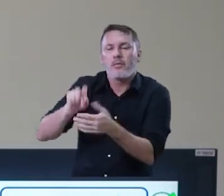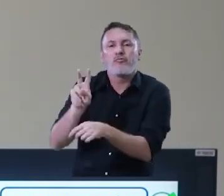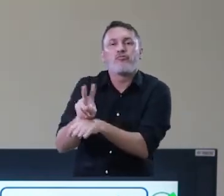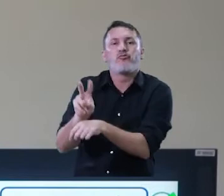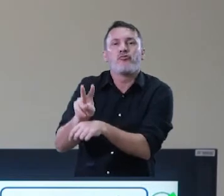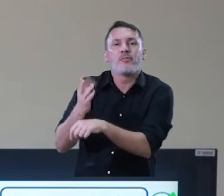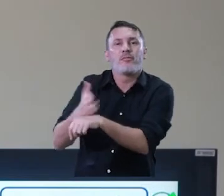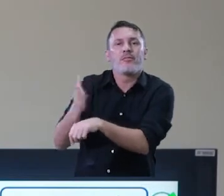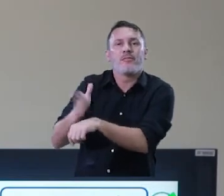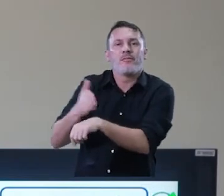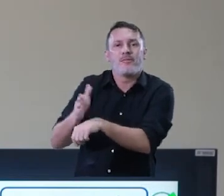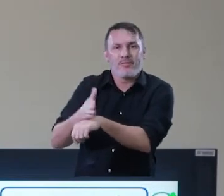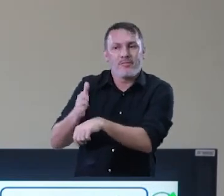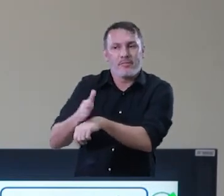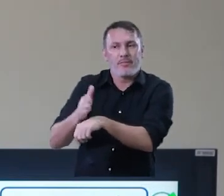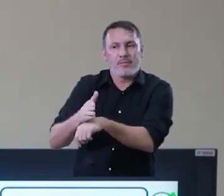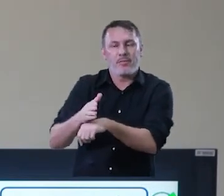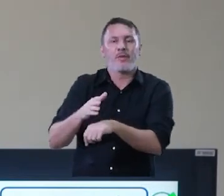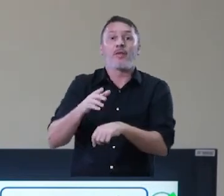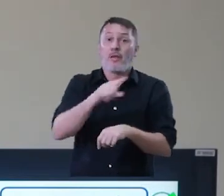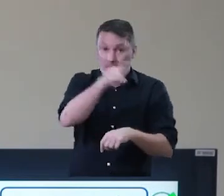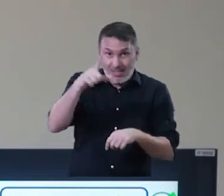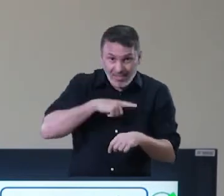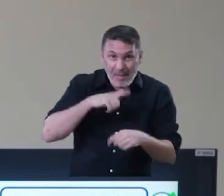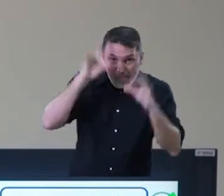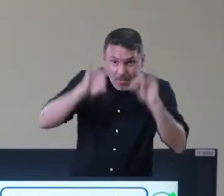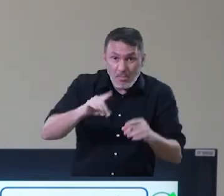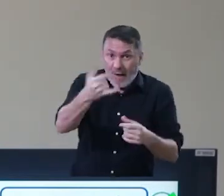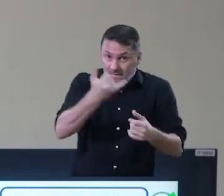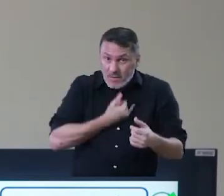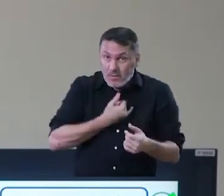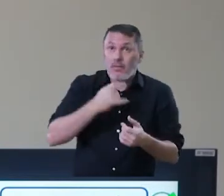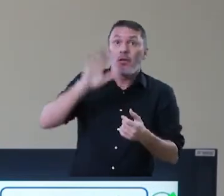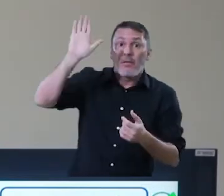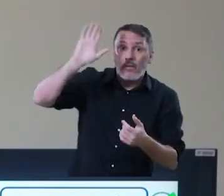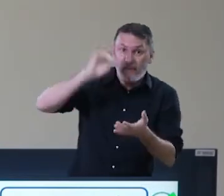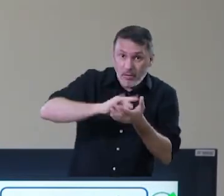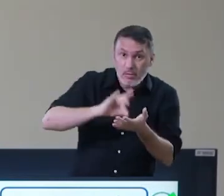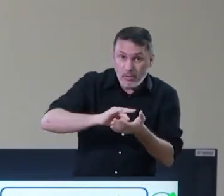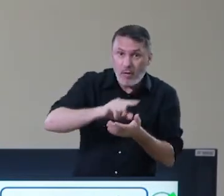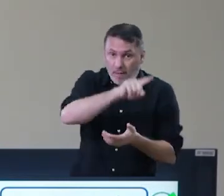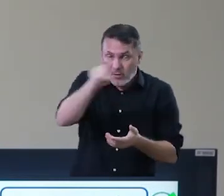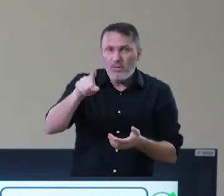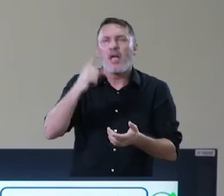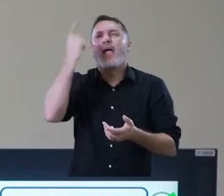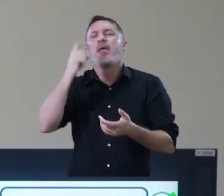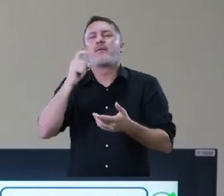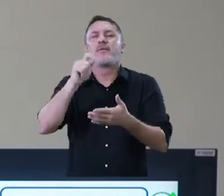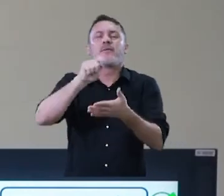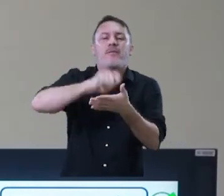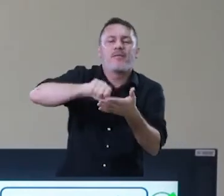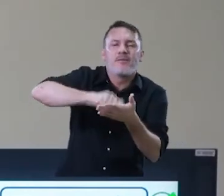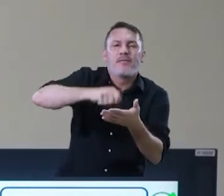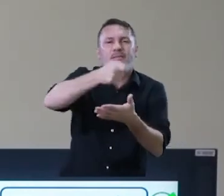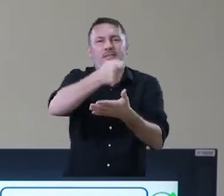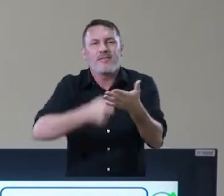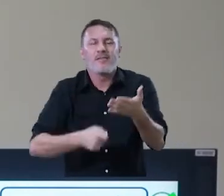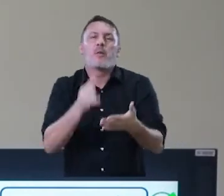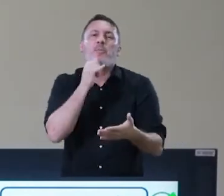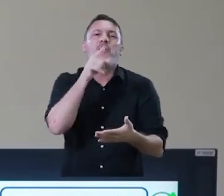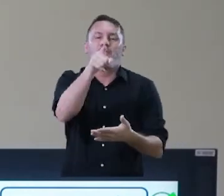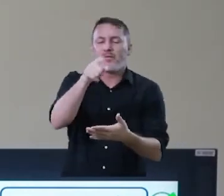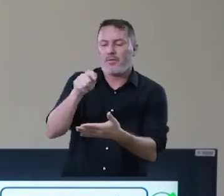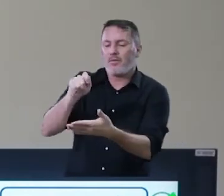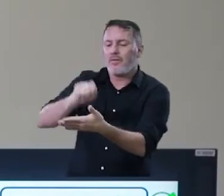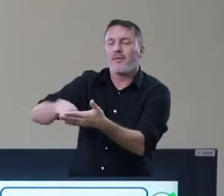rascunho. Quantos de vocês aqui, vocês vão ter que dar um grito aí em casa, eu! Quantos de vocês aqui fazem o seguinte, fez a redação, fez o